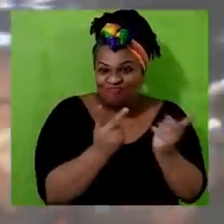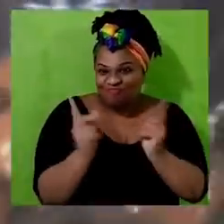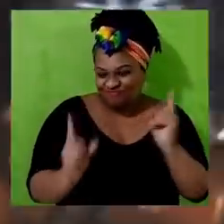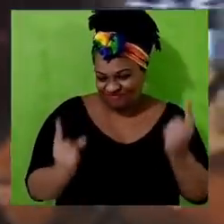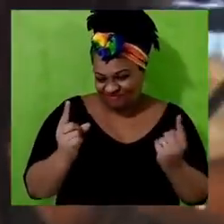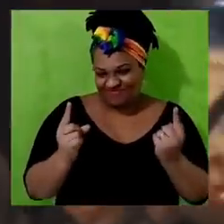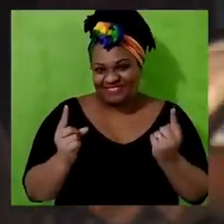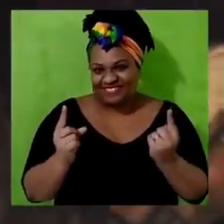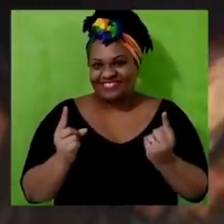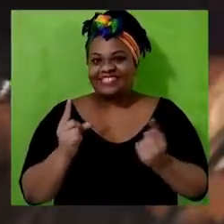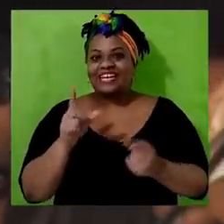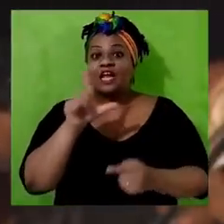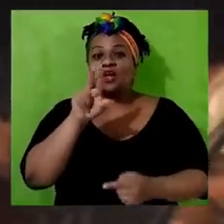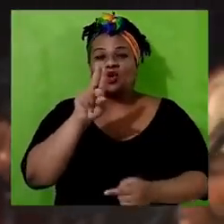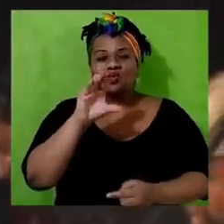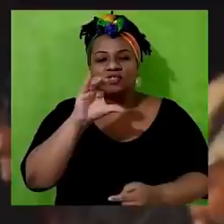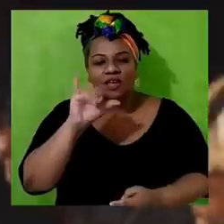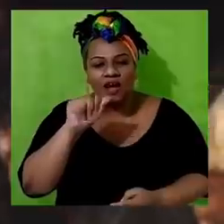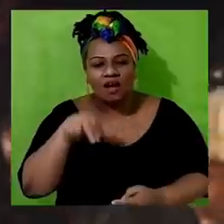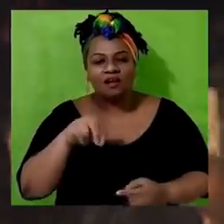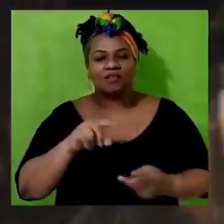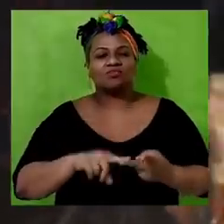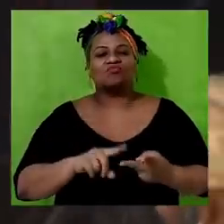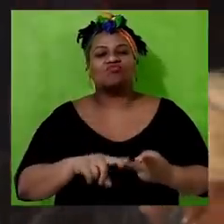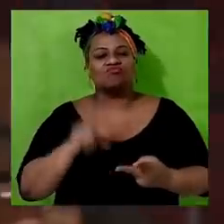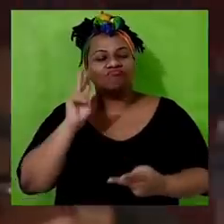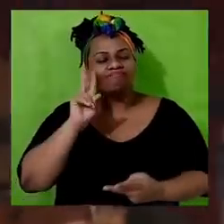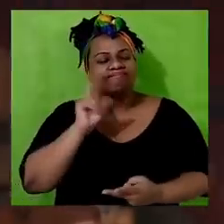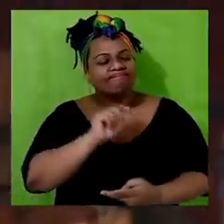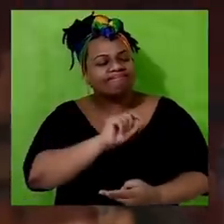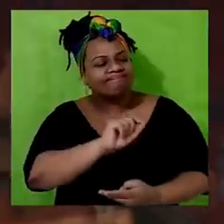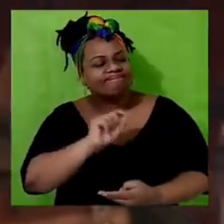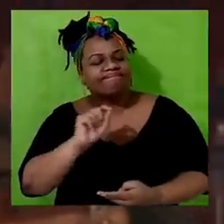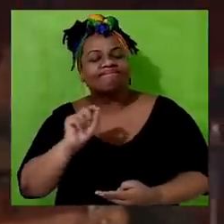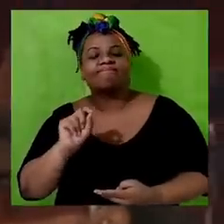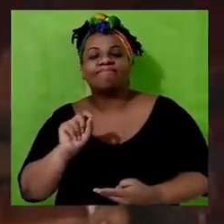Ricardão. Como guitarra. Ricanor.